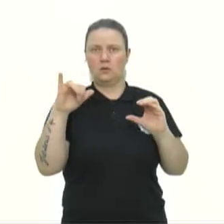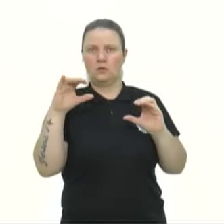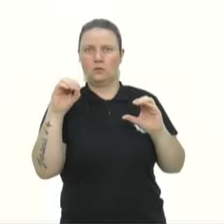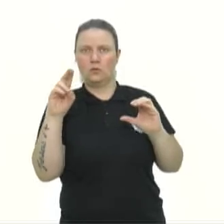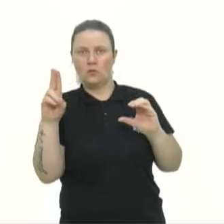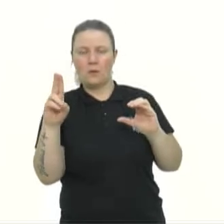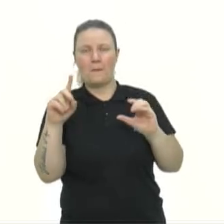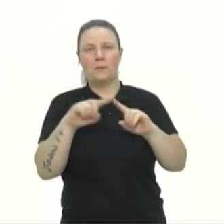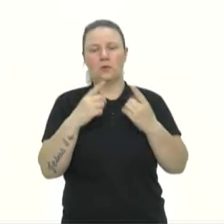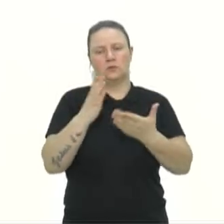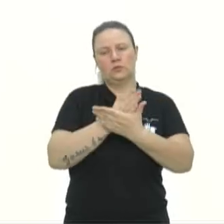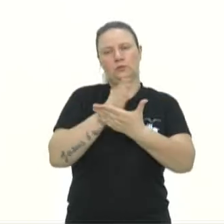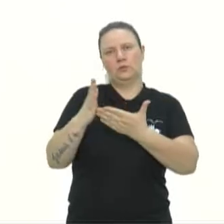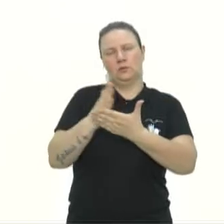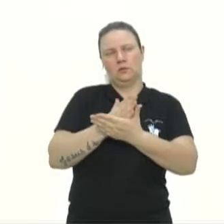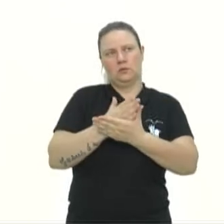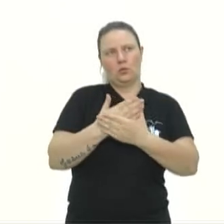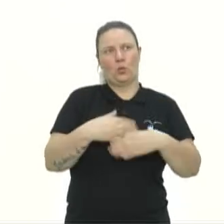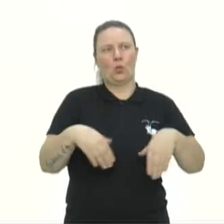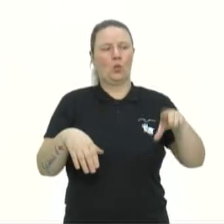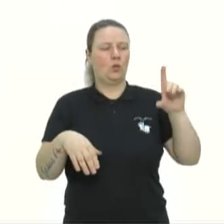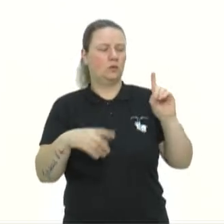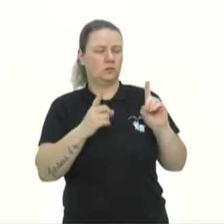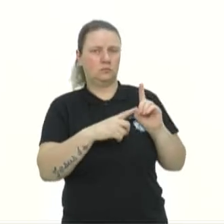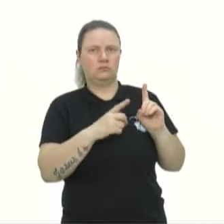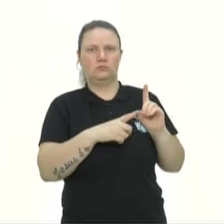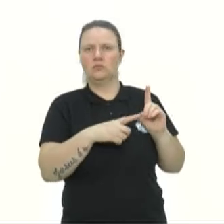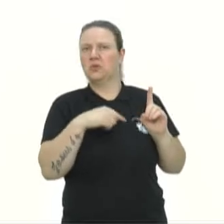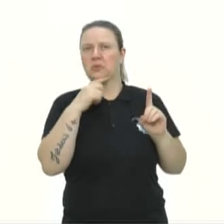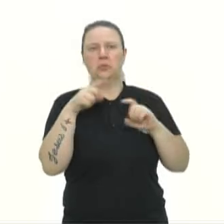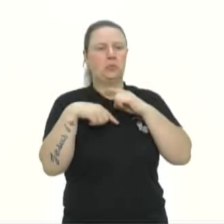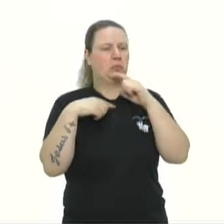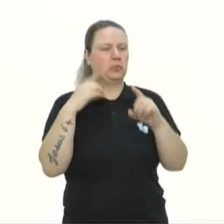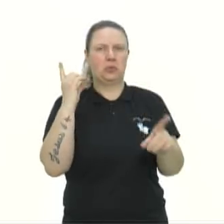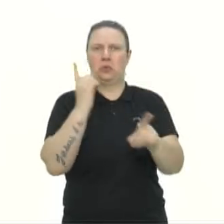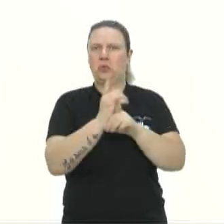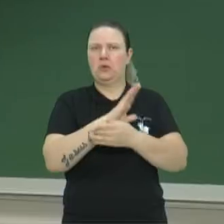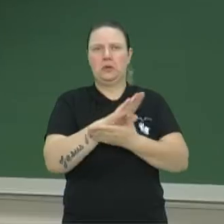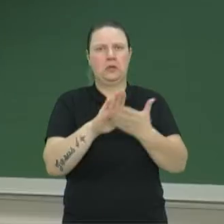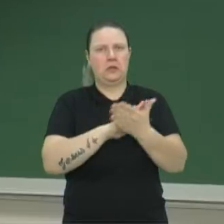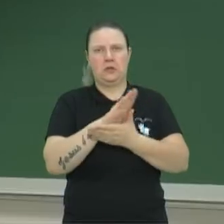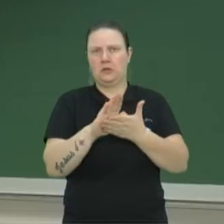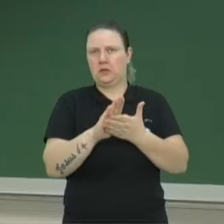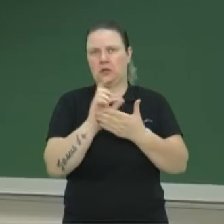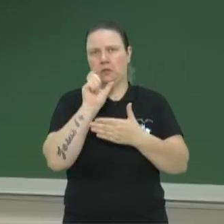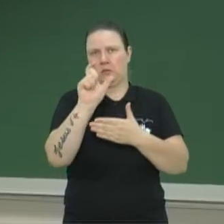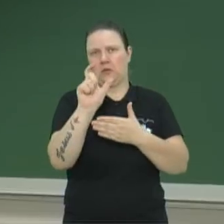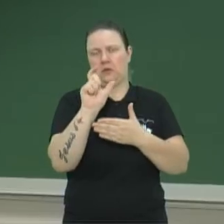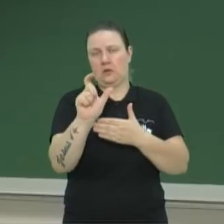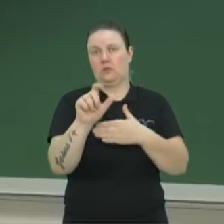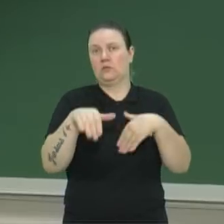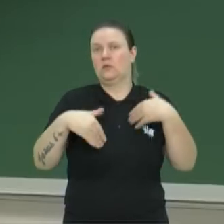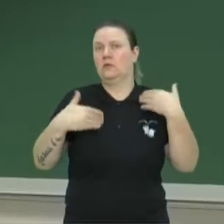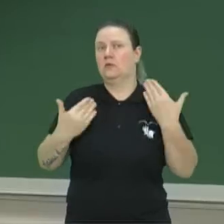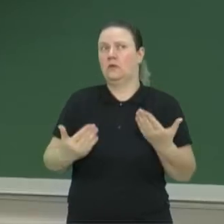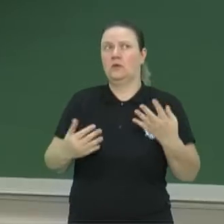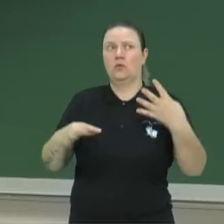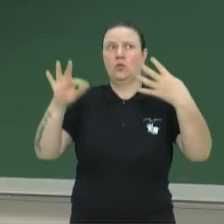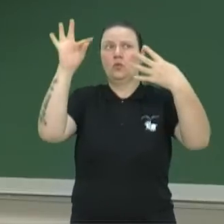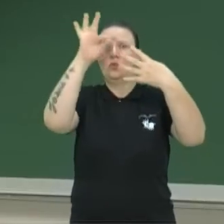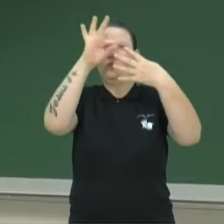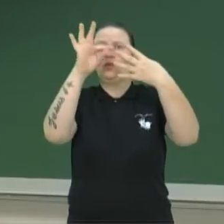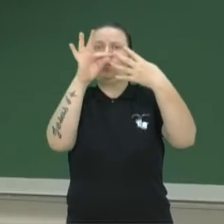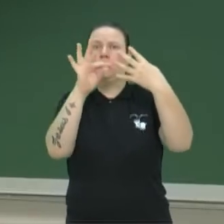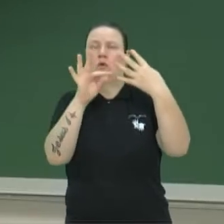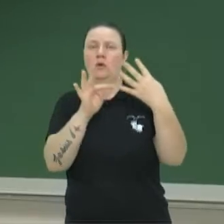sílabas diferentes. Ou as vogais não se encontram na mesma palavra. E aí, qual das alternativas